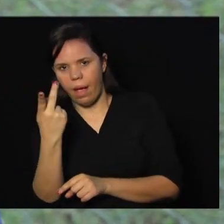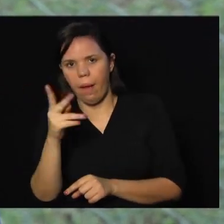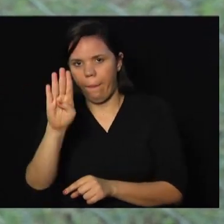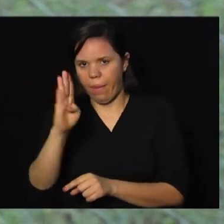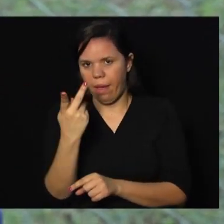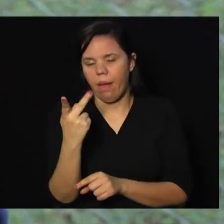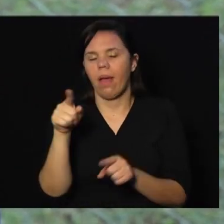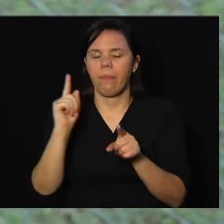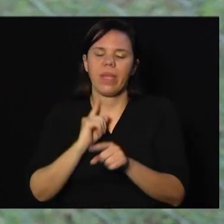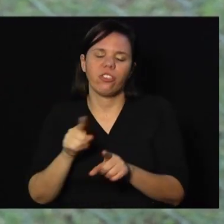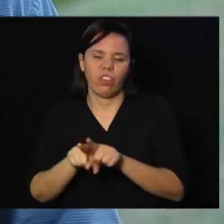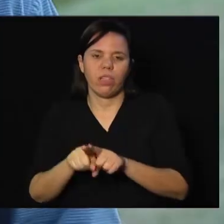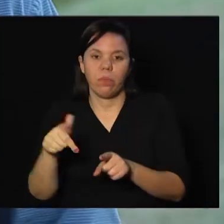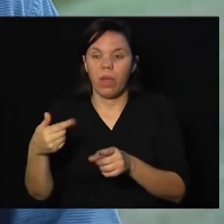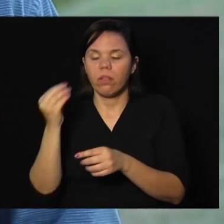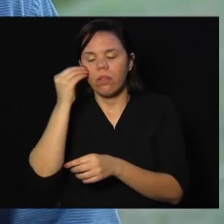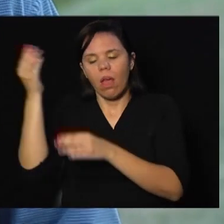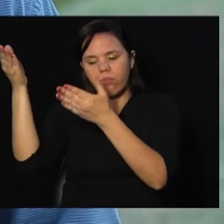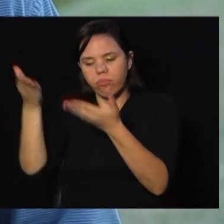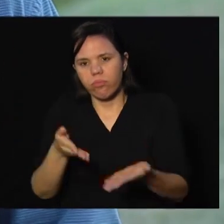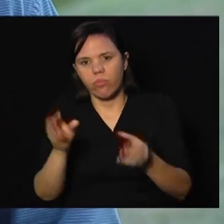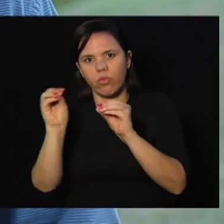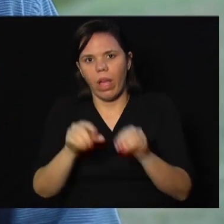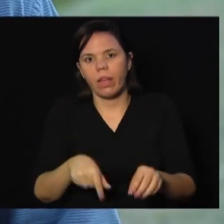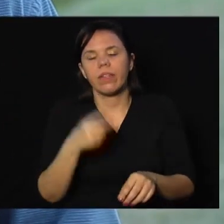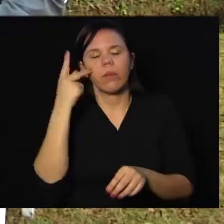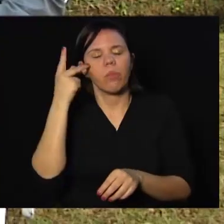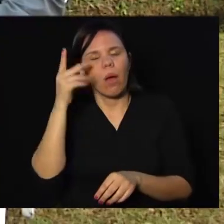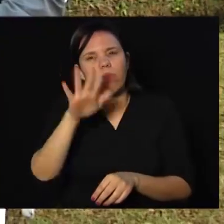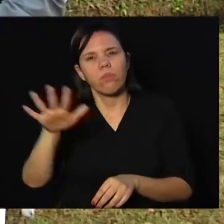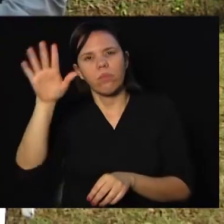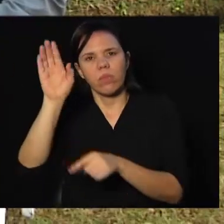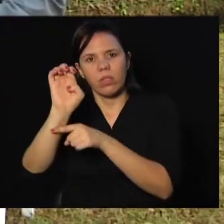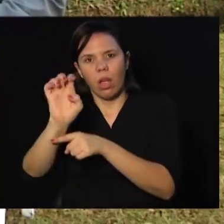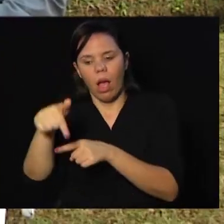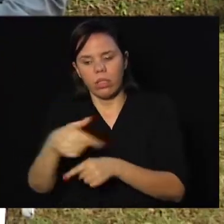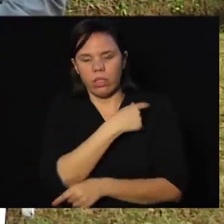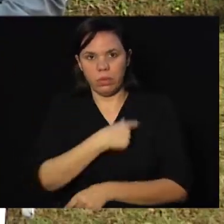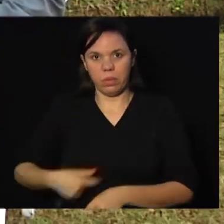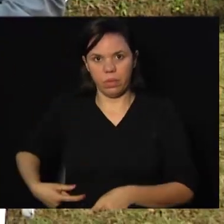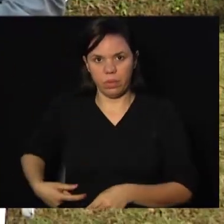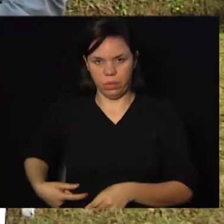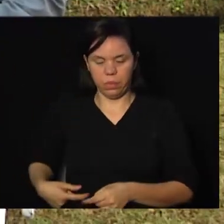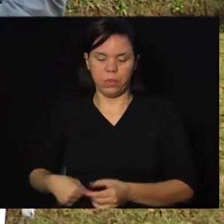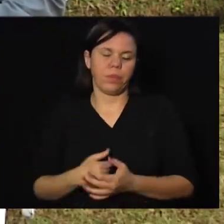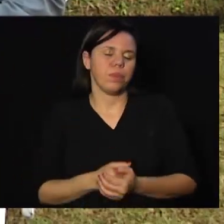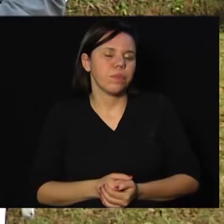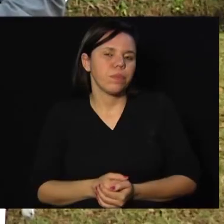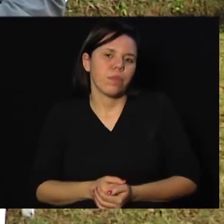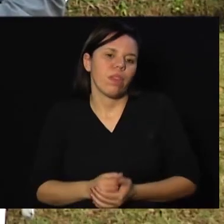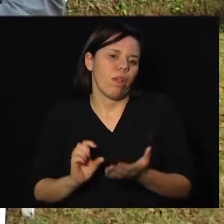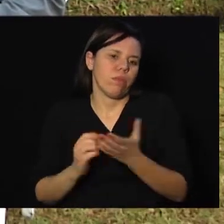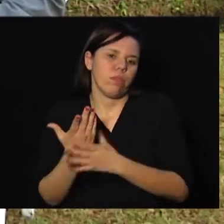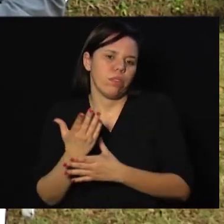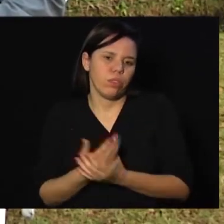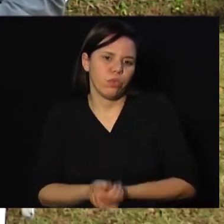jogar aqui, tentar a sorte aqui no estado de São Paulo, na Ponte Preta. Então foi assim que